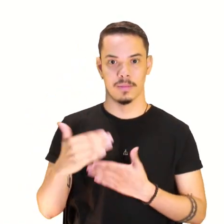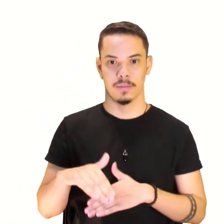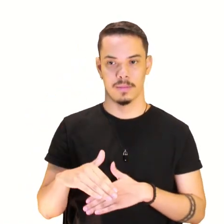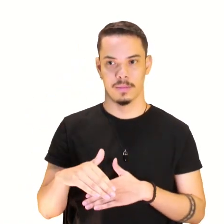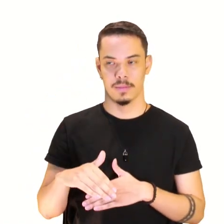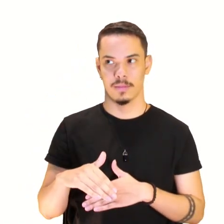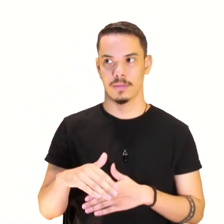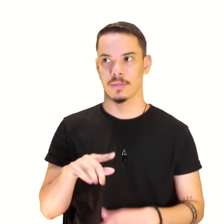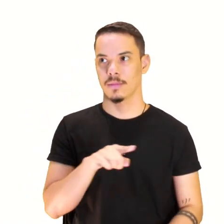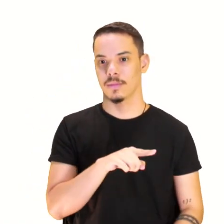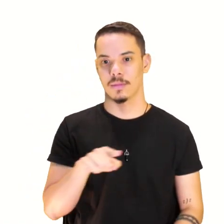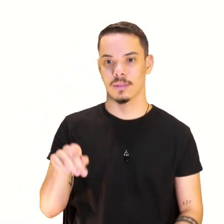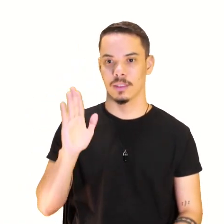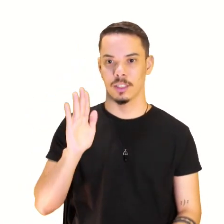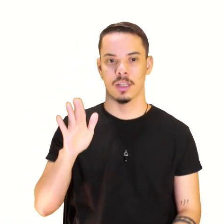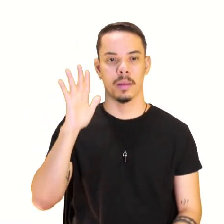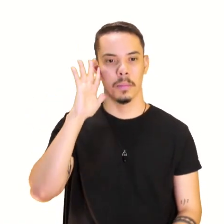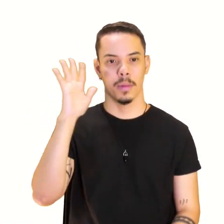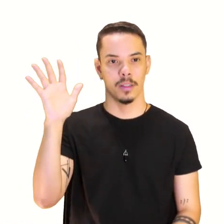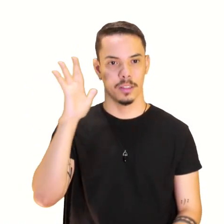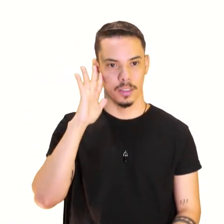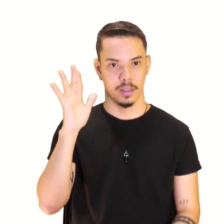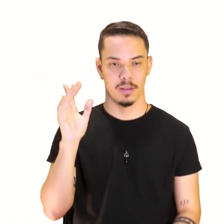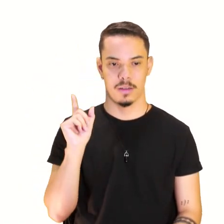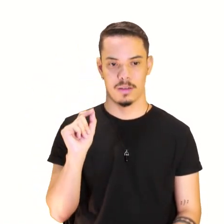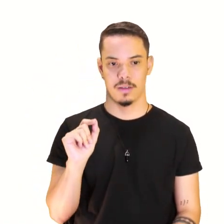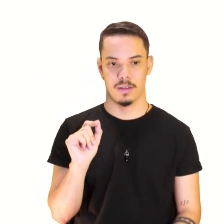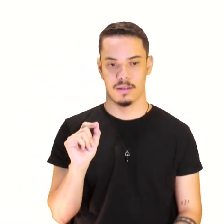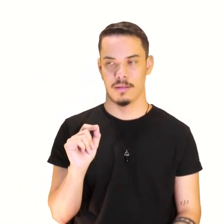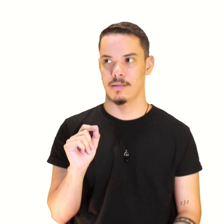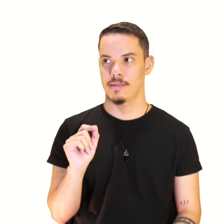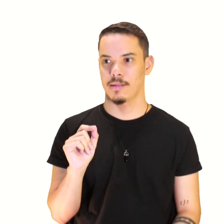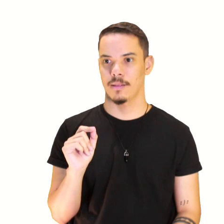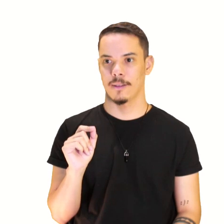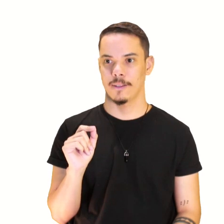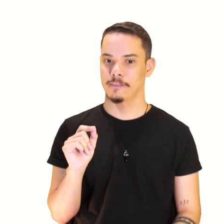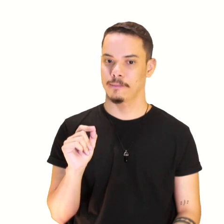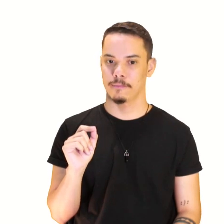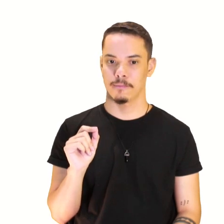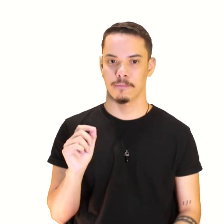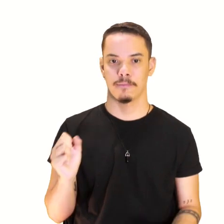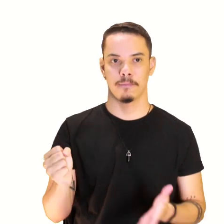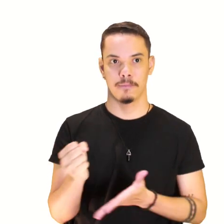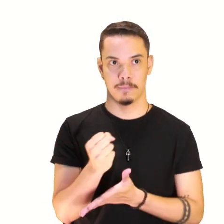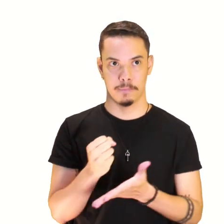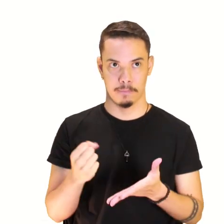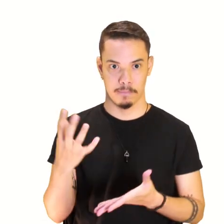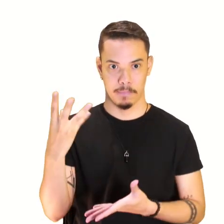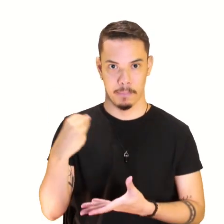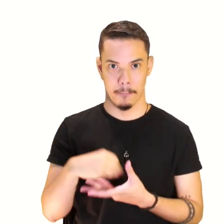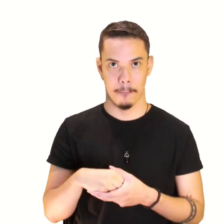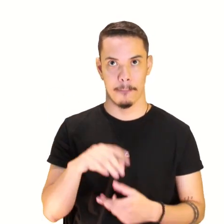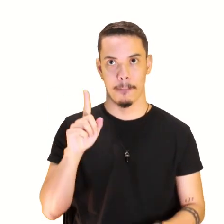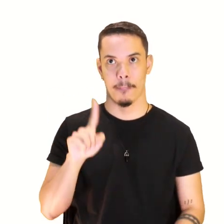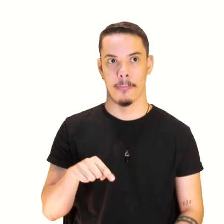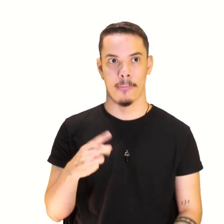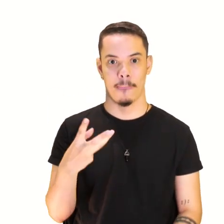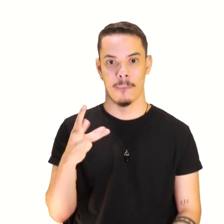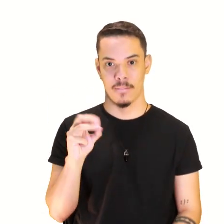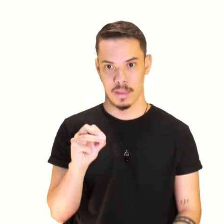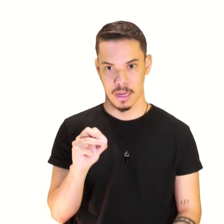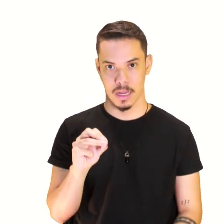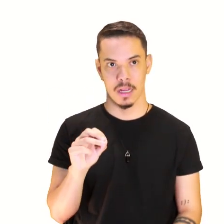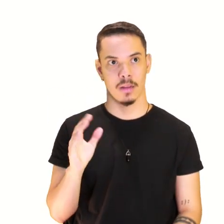uma coisa que vocês deveriam já imaginar aqui, ó, a nossa base é 30 e lá